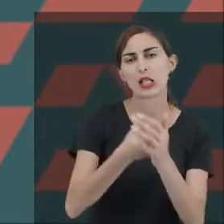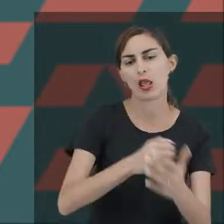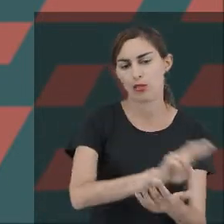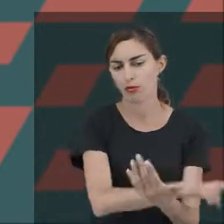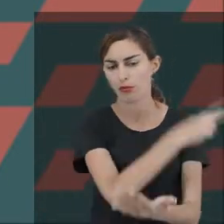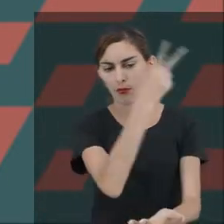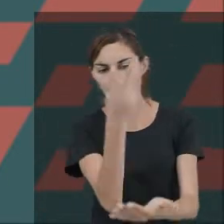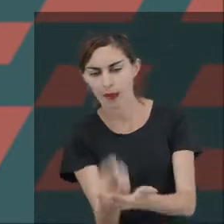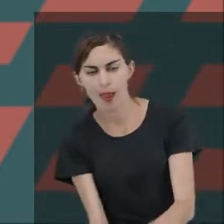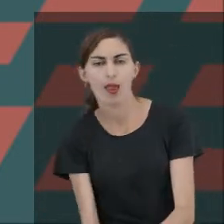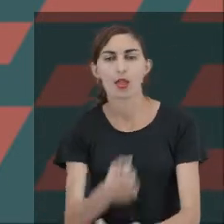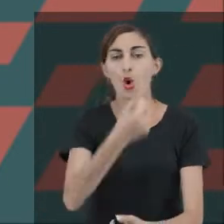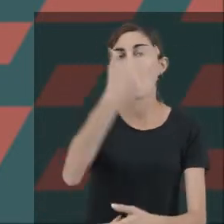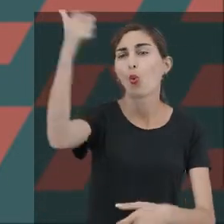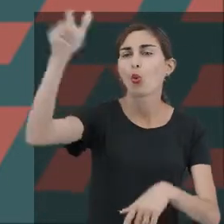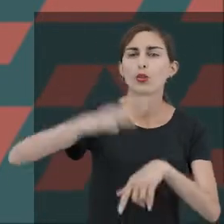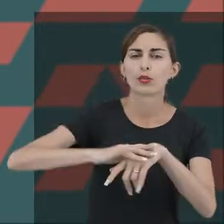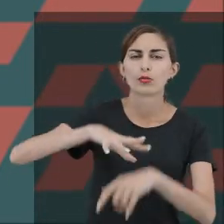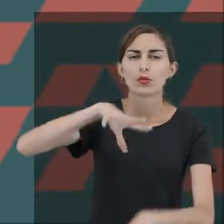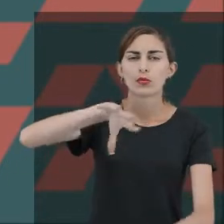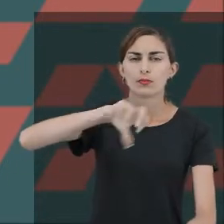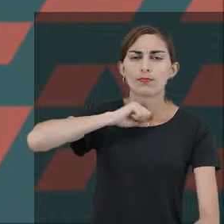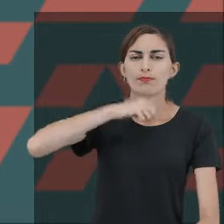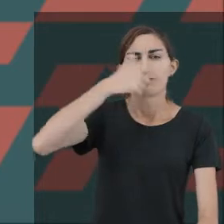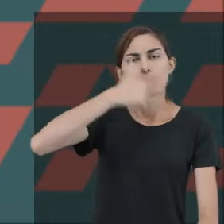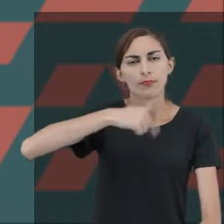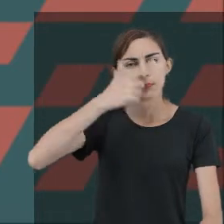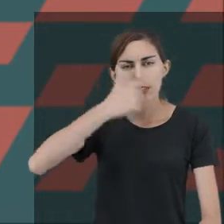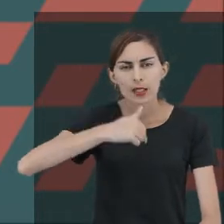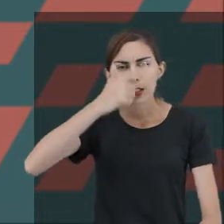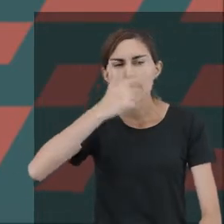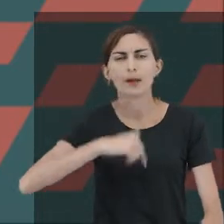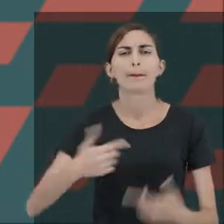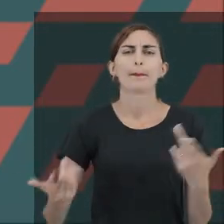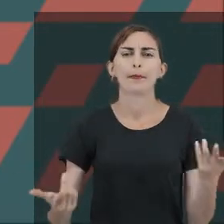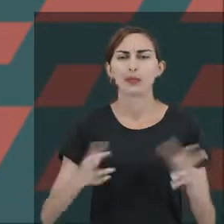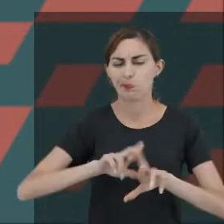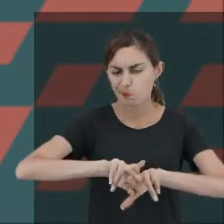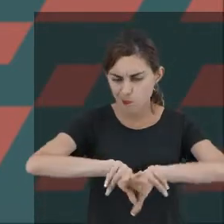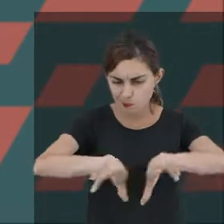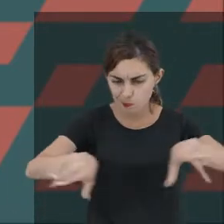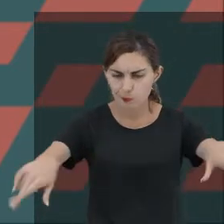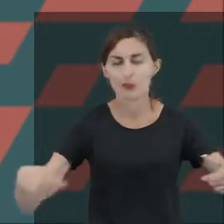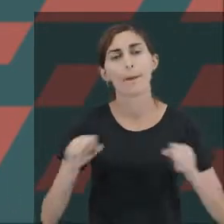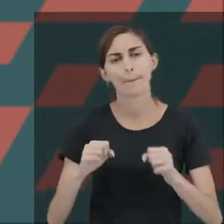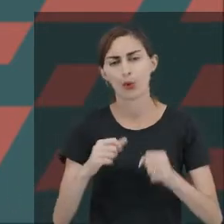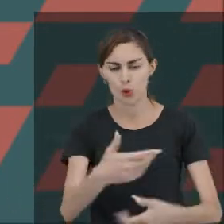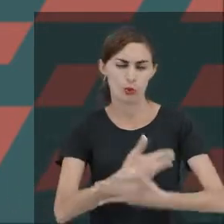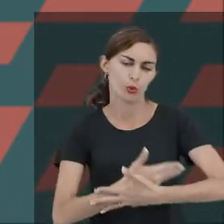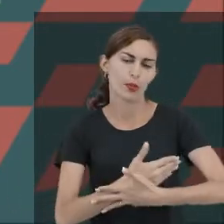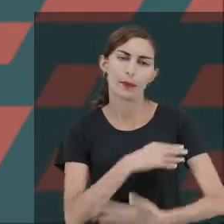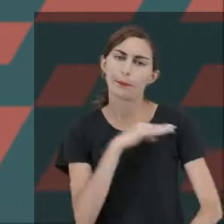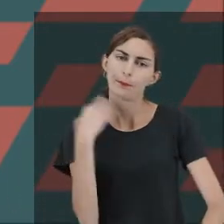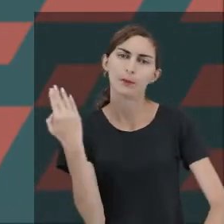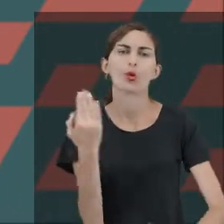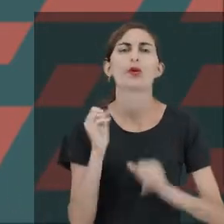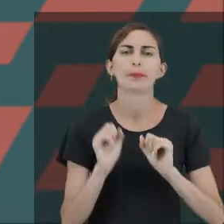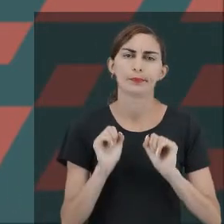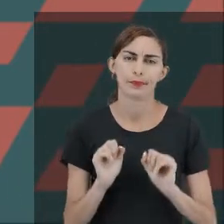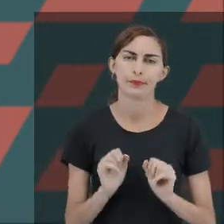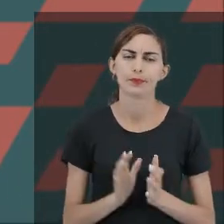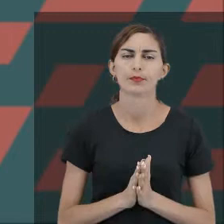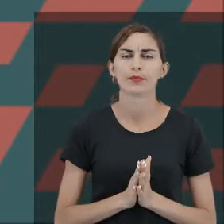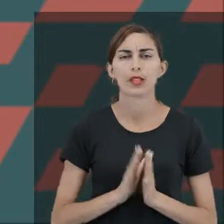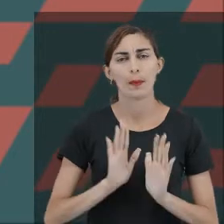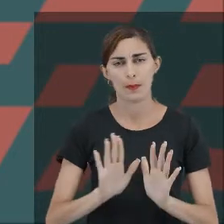síndrome. Então, um acidente, uma queda, ou alguma infecção viral de outro tipo gripe. Então, muitas causas podem ter levado